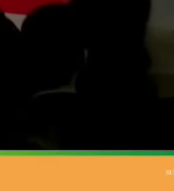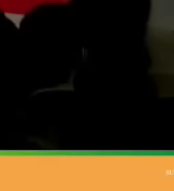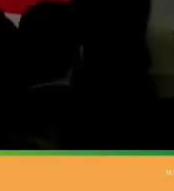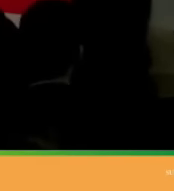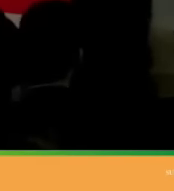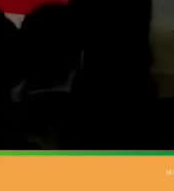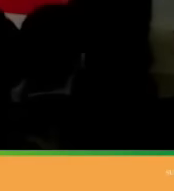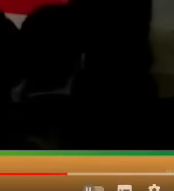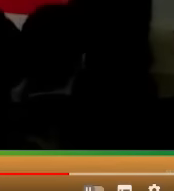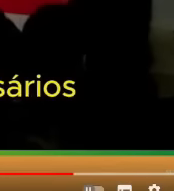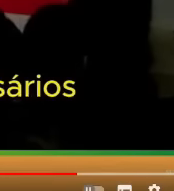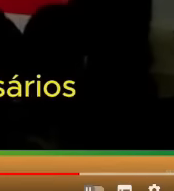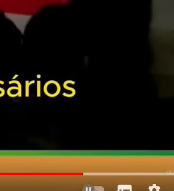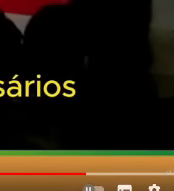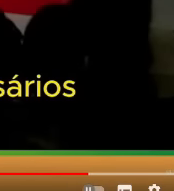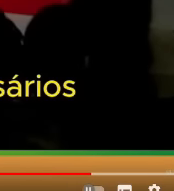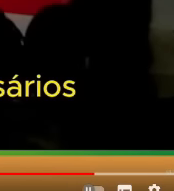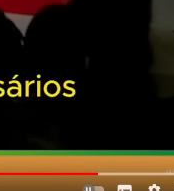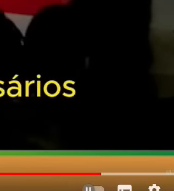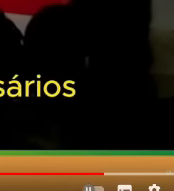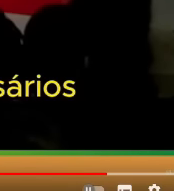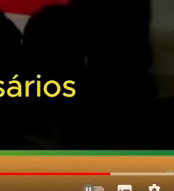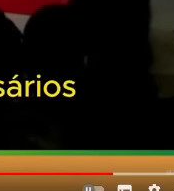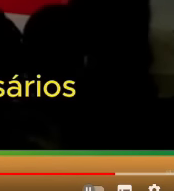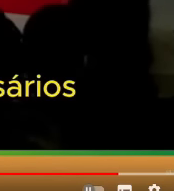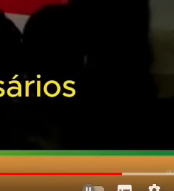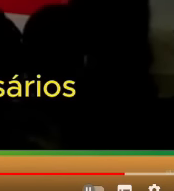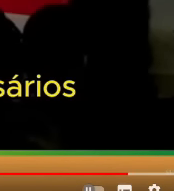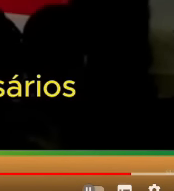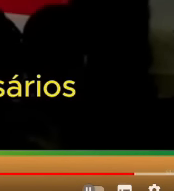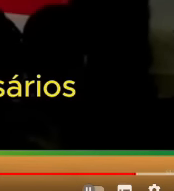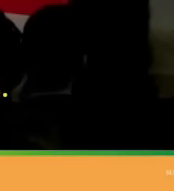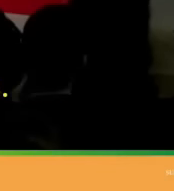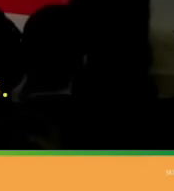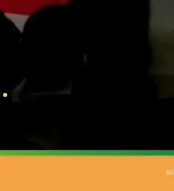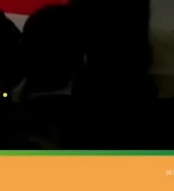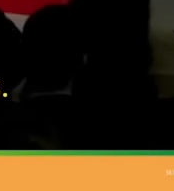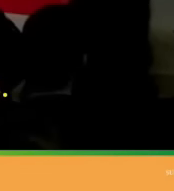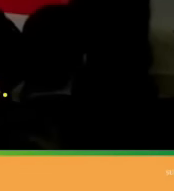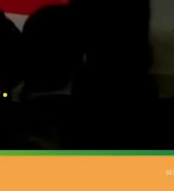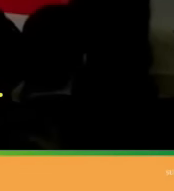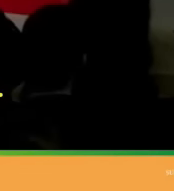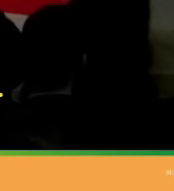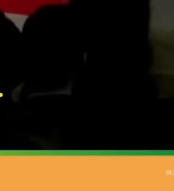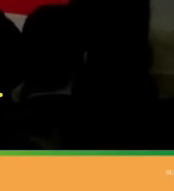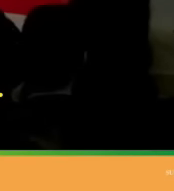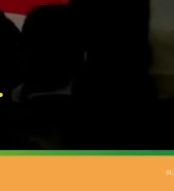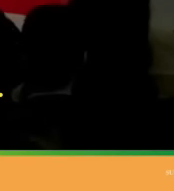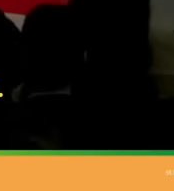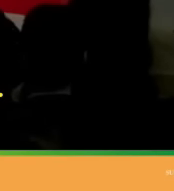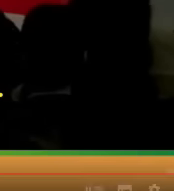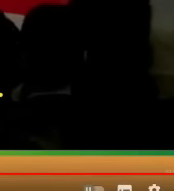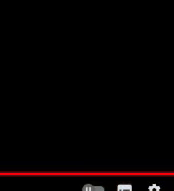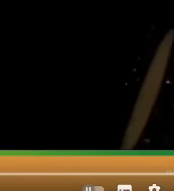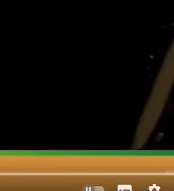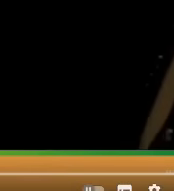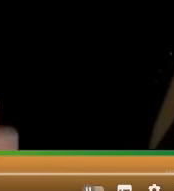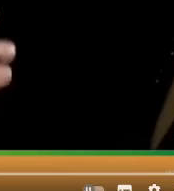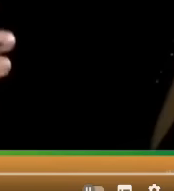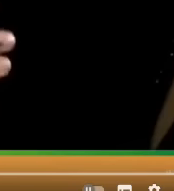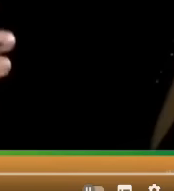podem achar que isto é verdade é falso e quem tem que manipular a posição dos adversários é que não deve ter grandes argumentos eu não posso deixar passar peço